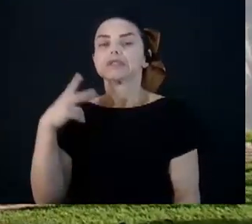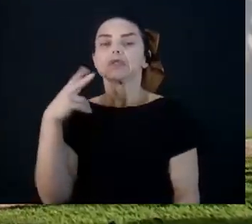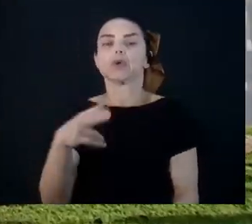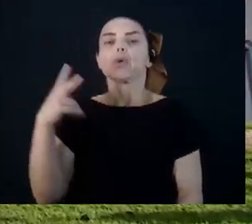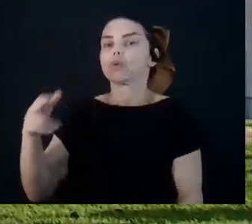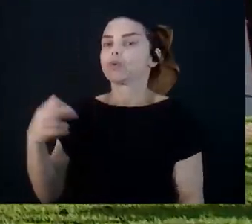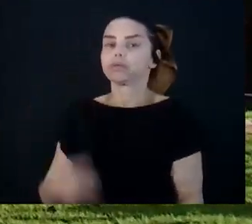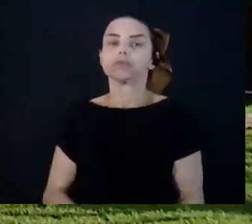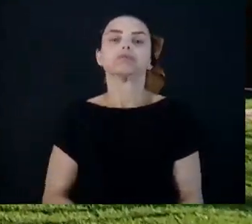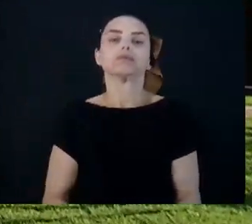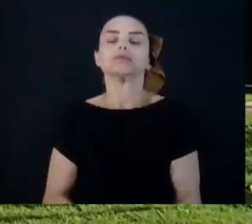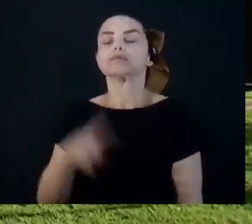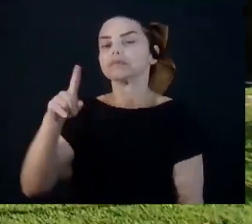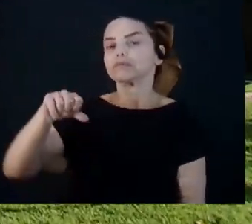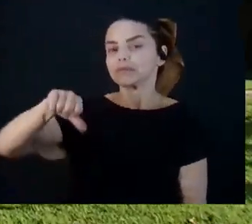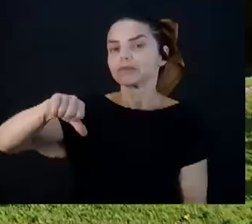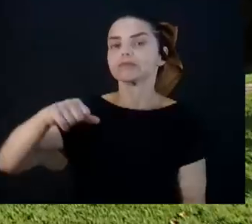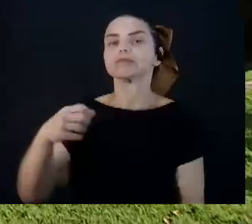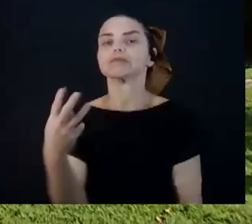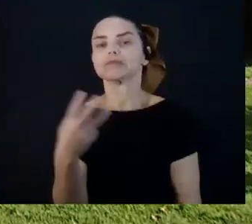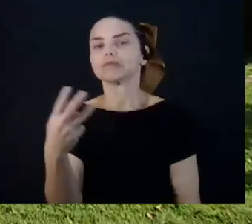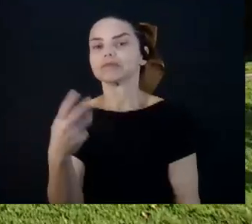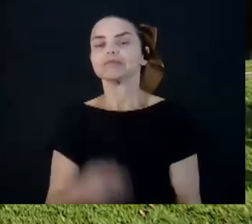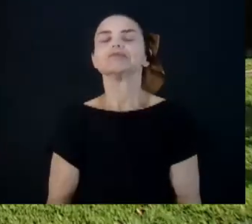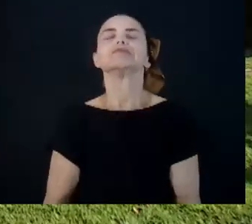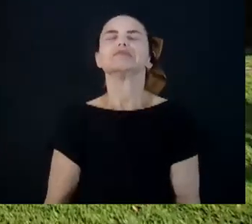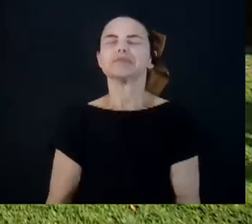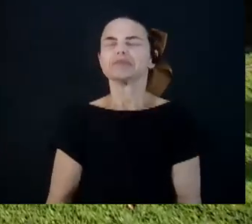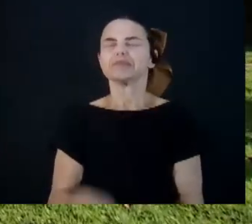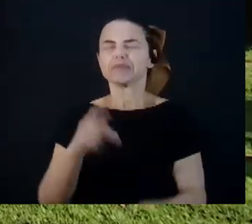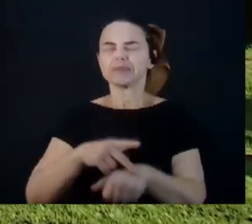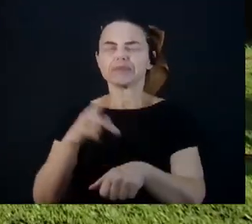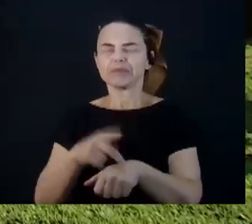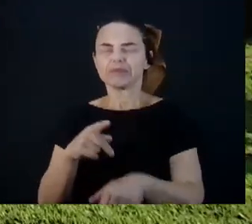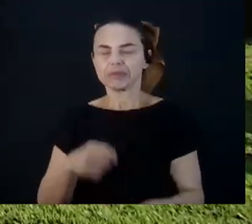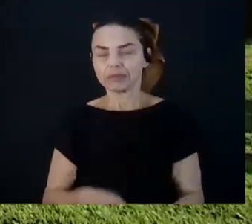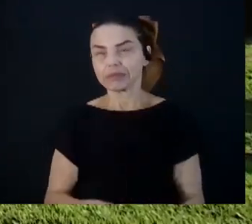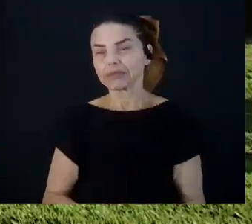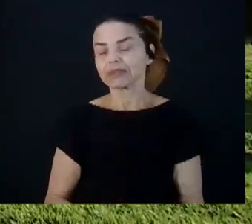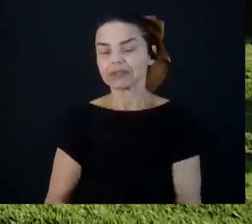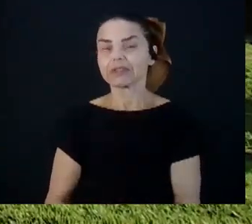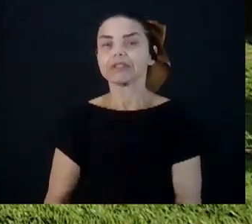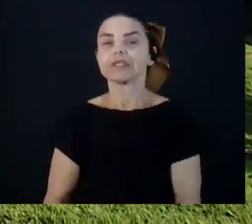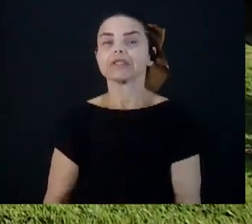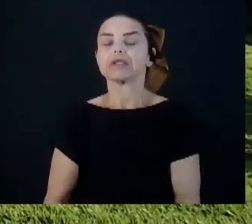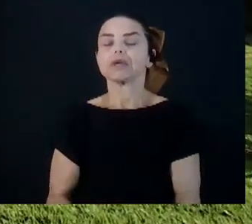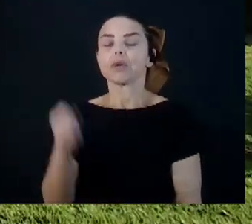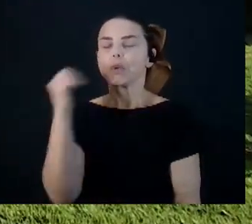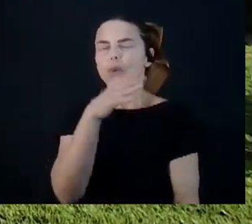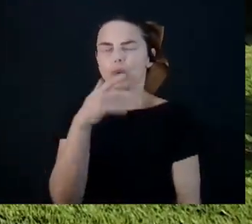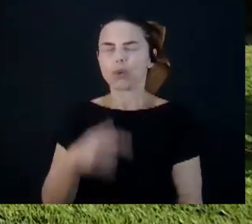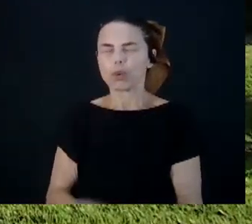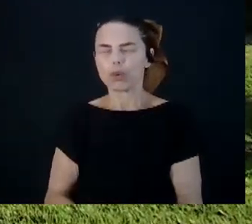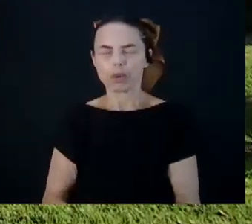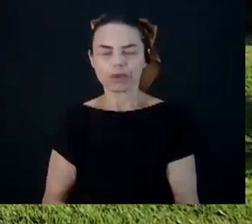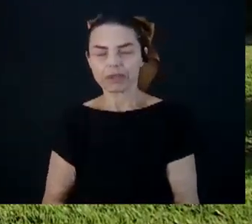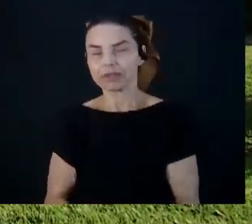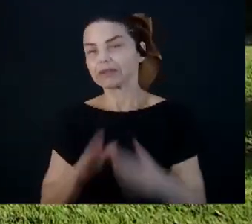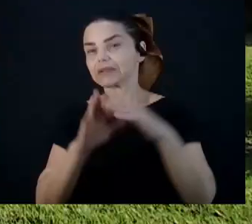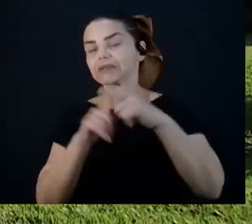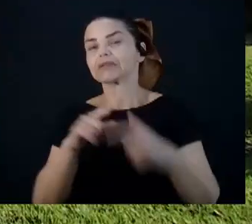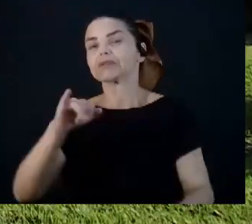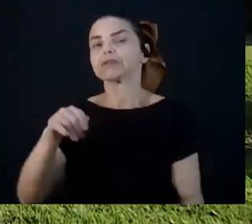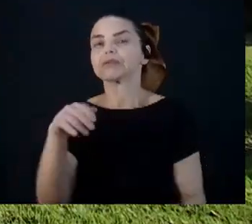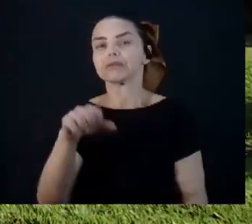aí, em 1933 lança-se a pedra fundamental da igreja, em julho de 1933, e depois,